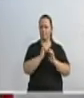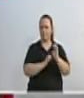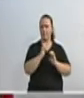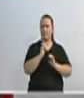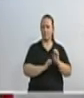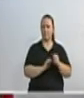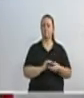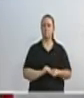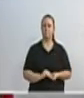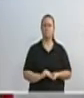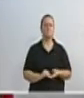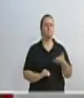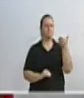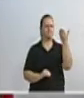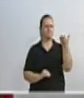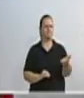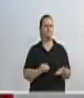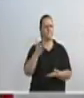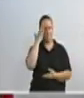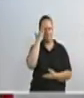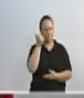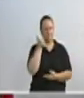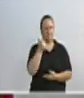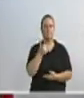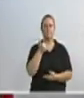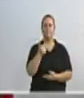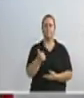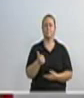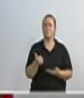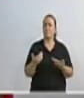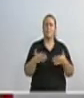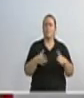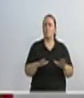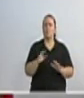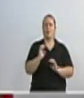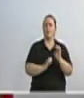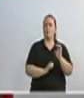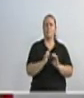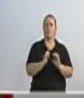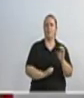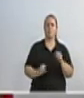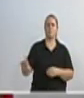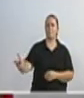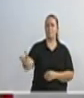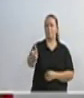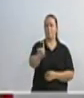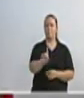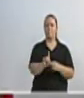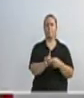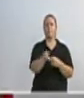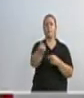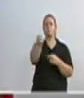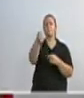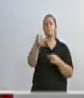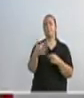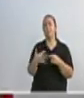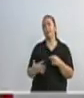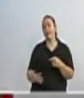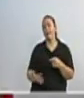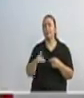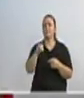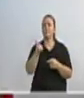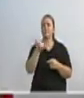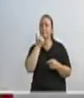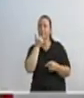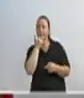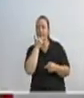E aqui foi muito sábio o que me antecedeu. Nós não queremos mais que as empresas venham aqui que dizer e dar